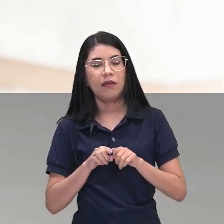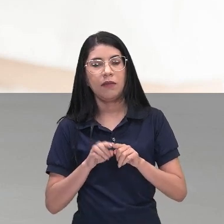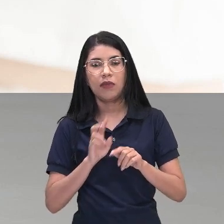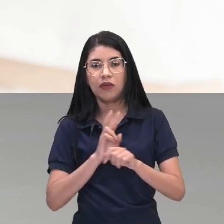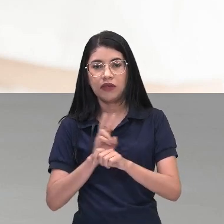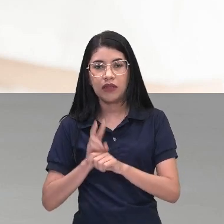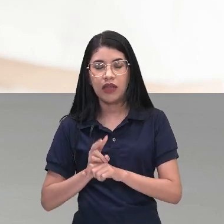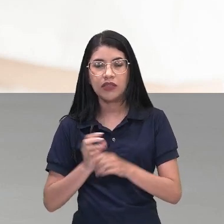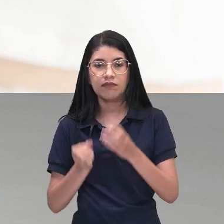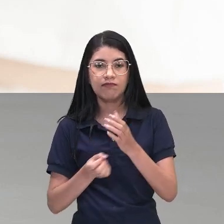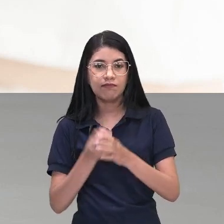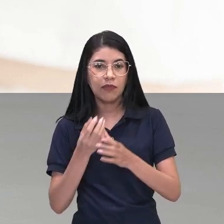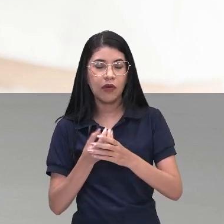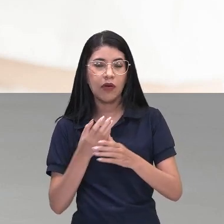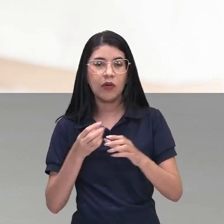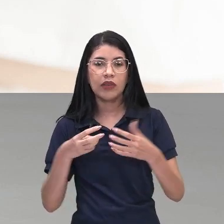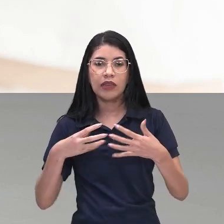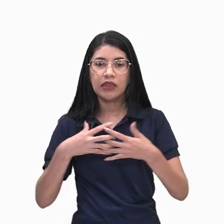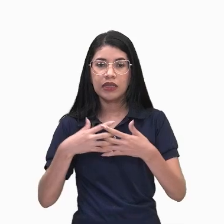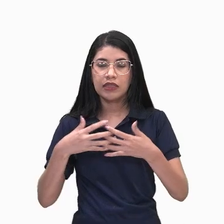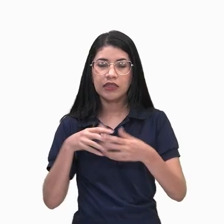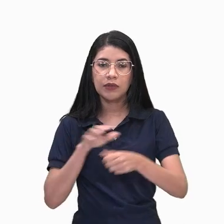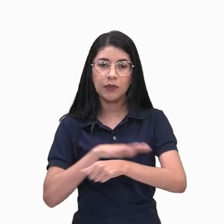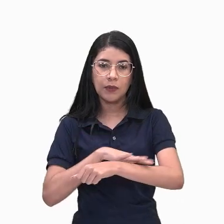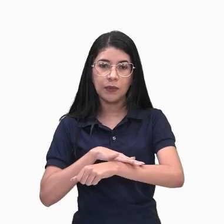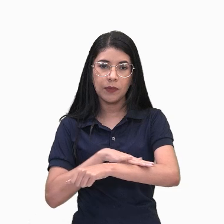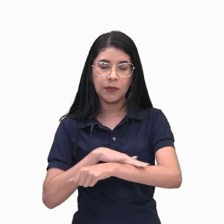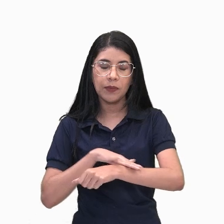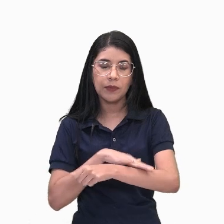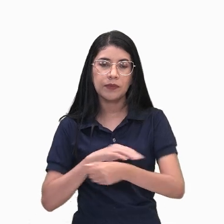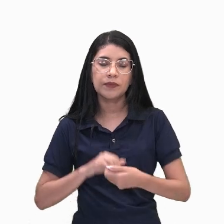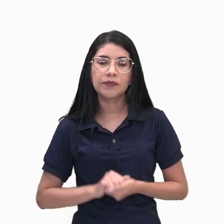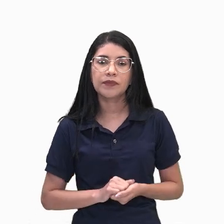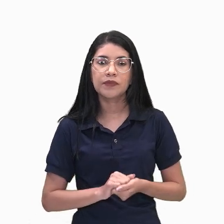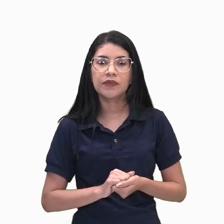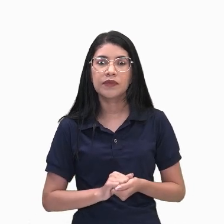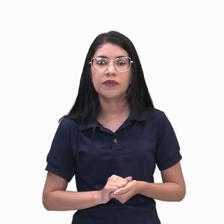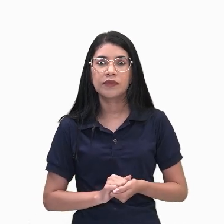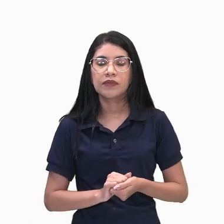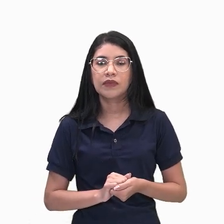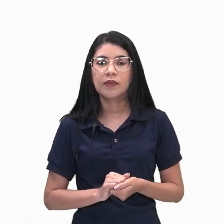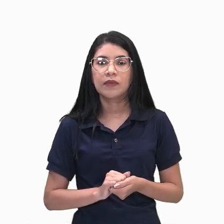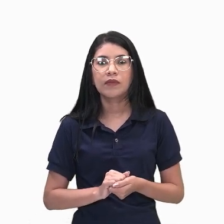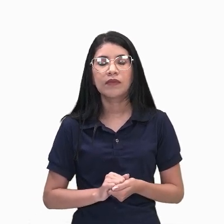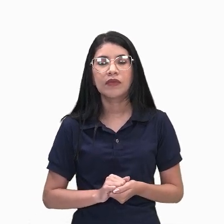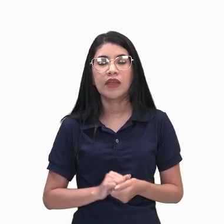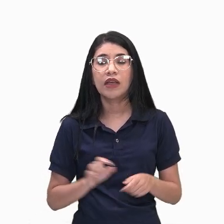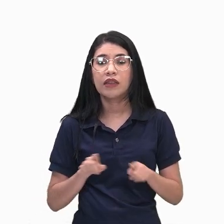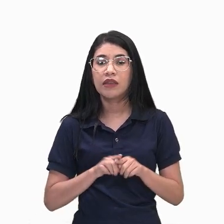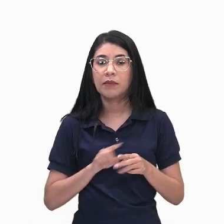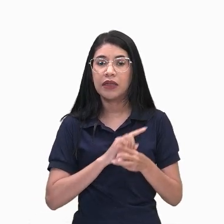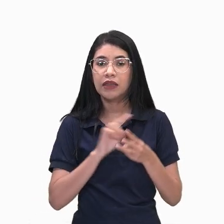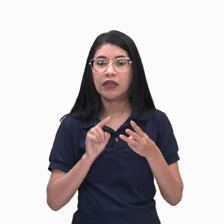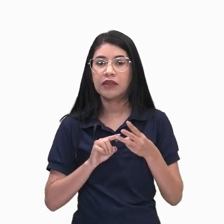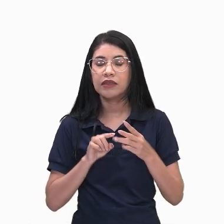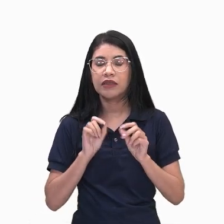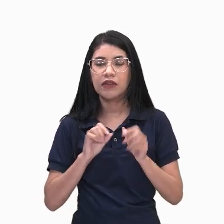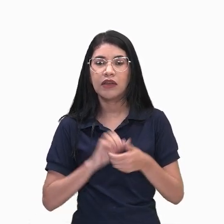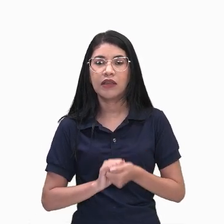é formada por tecido epitelial. Além da proteção e revestimento, a gente vai ter também